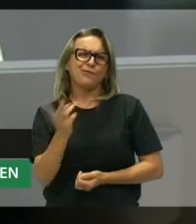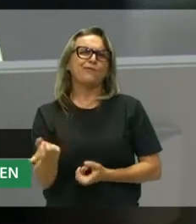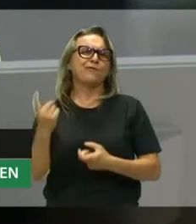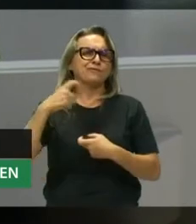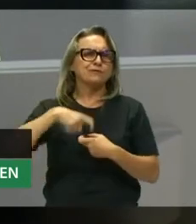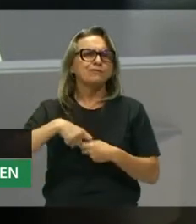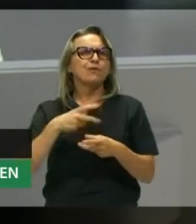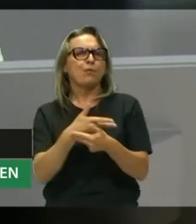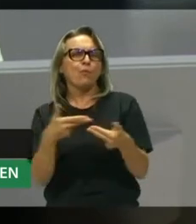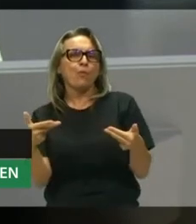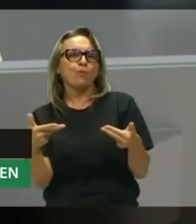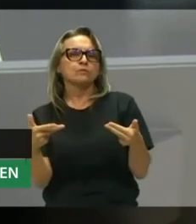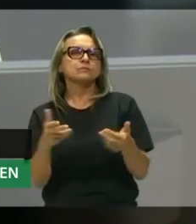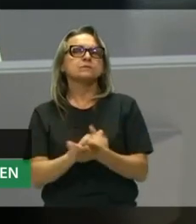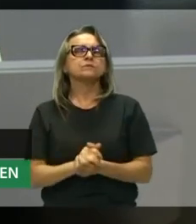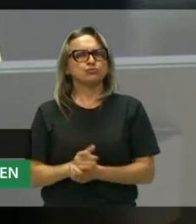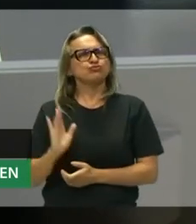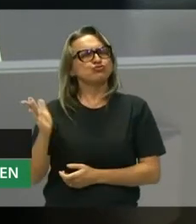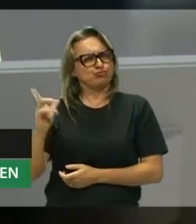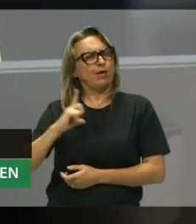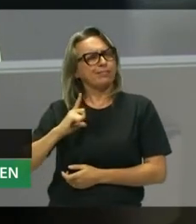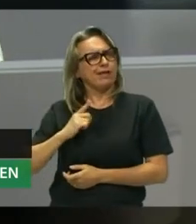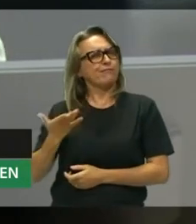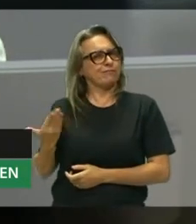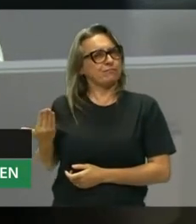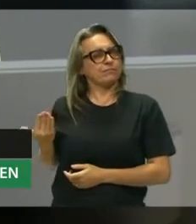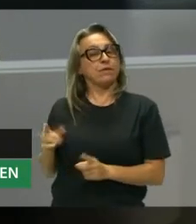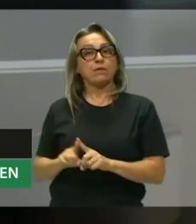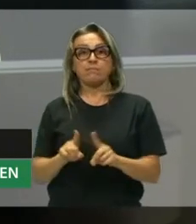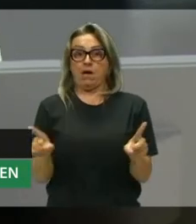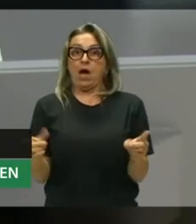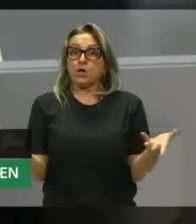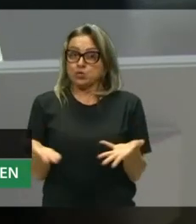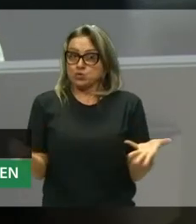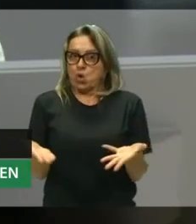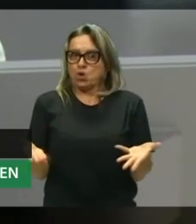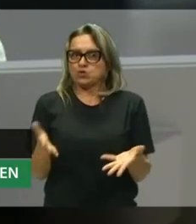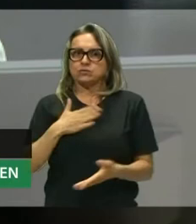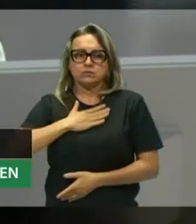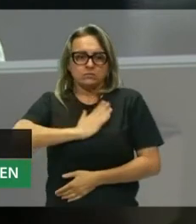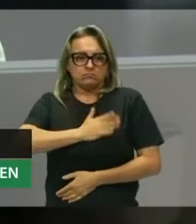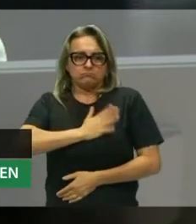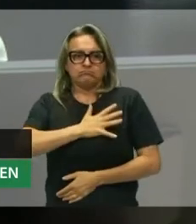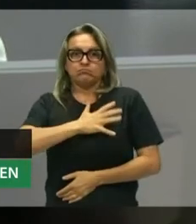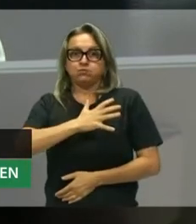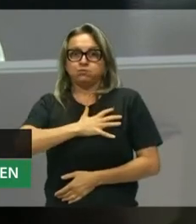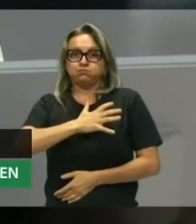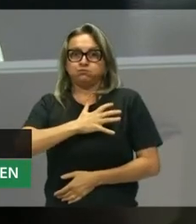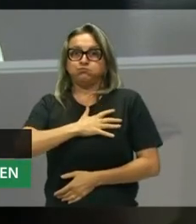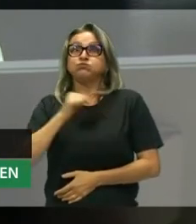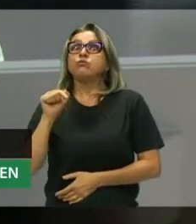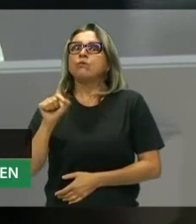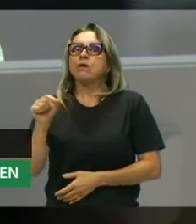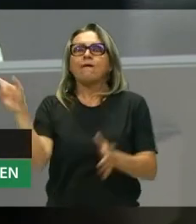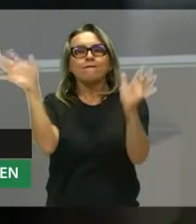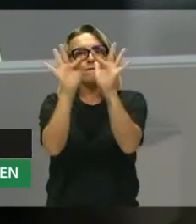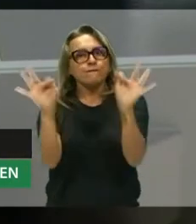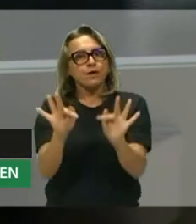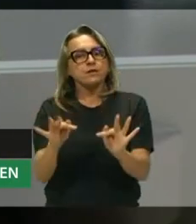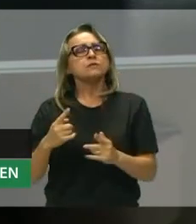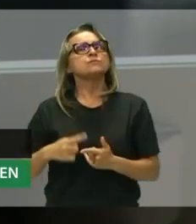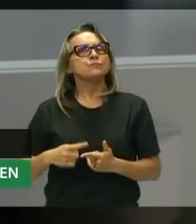mas hoje meu coração está tremulando de felicidade, porque a nossa entidade, o Observatório